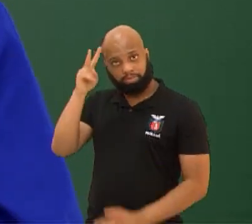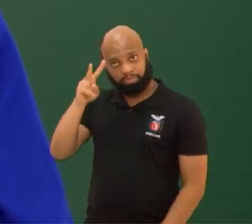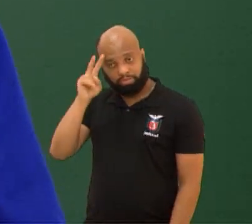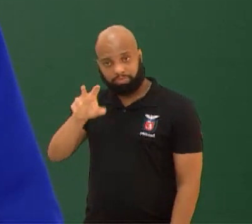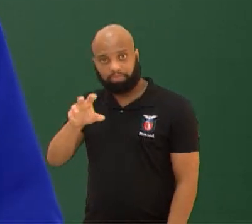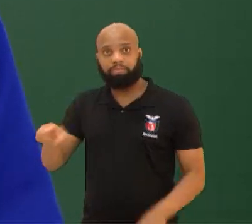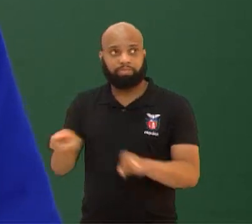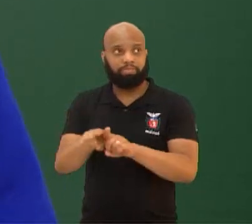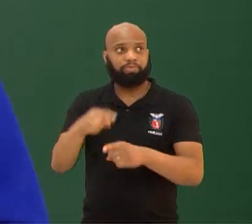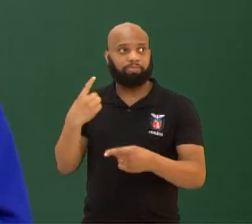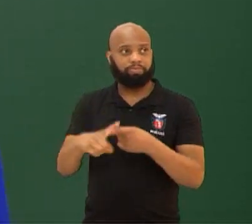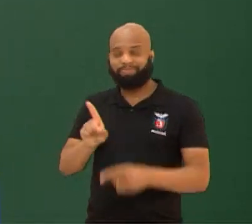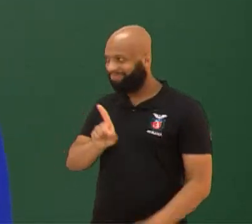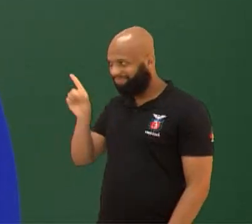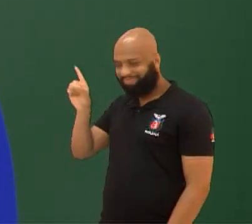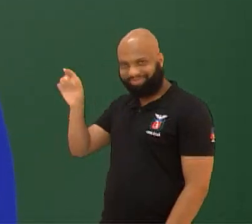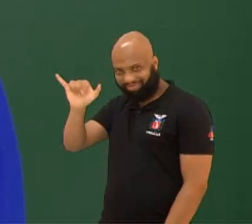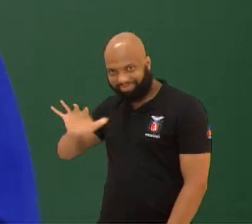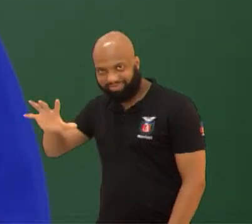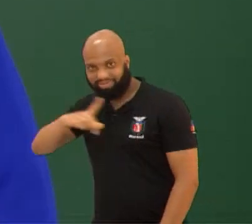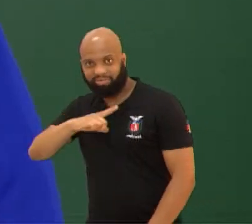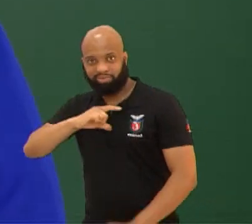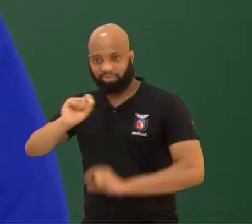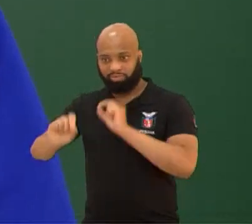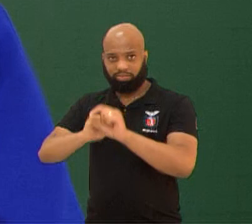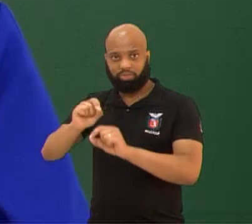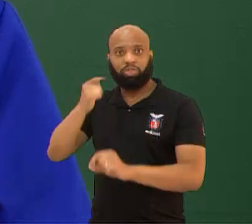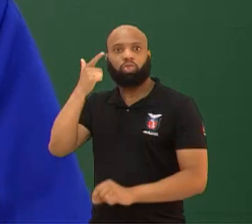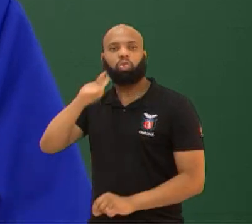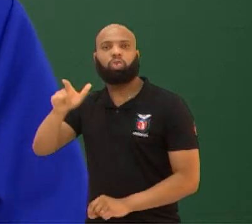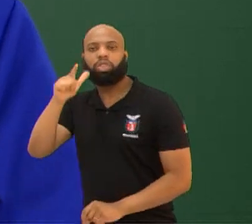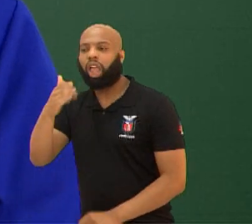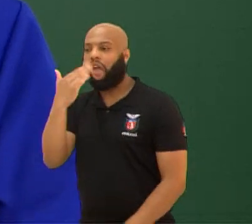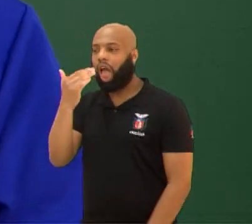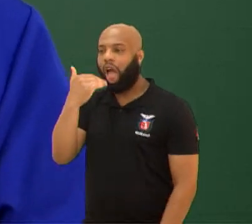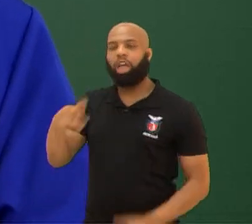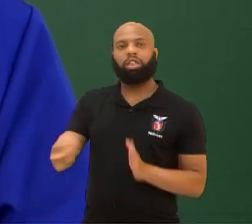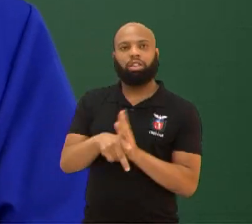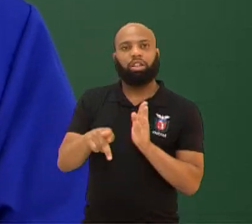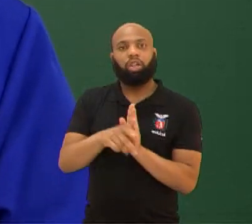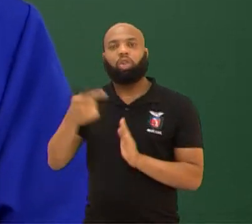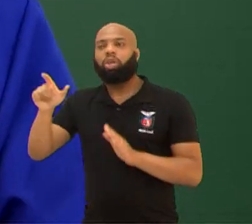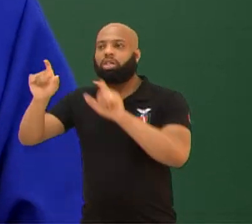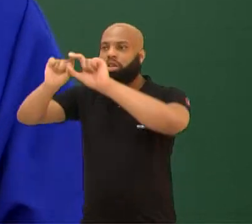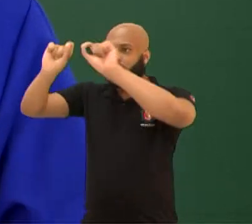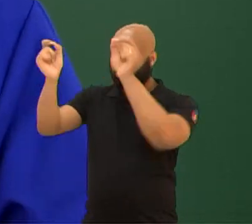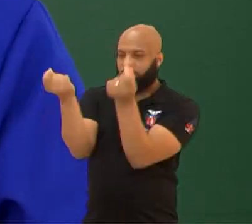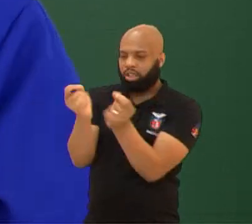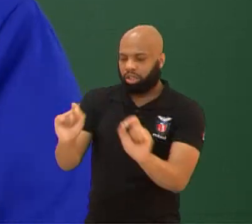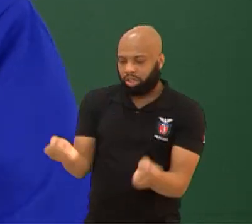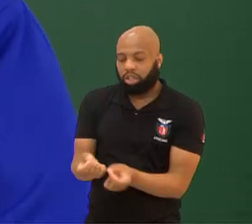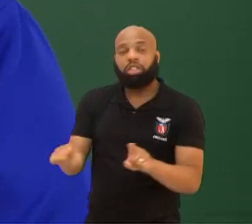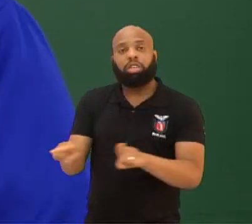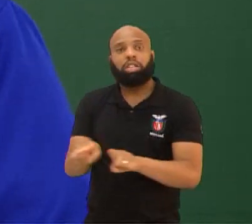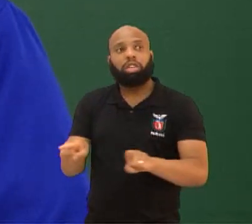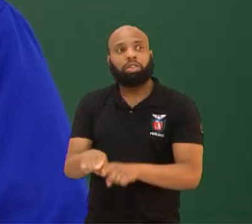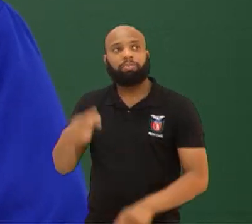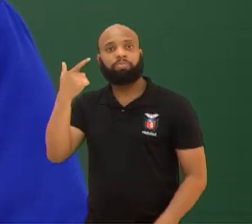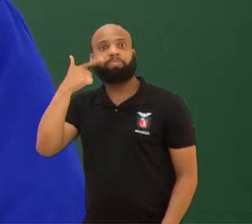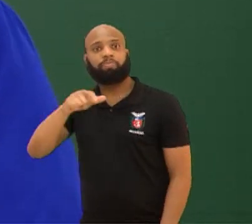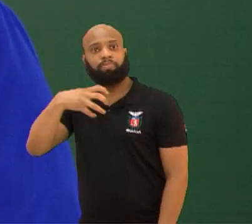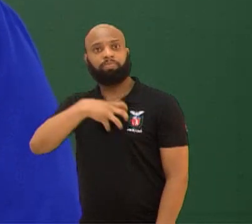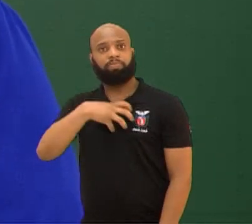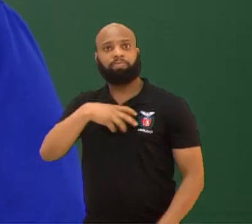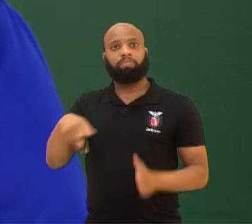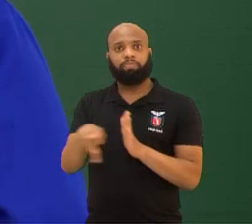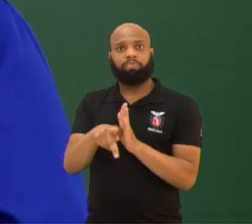ela é tanto heterótrofo quanto autótrofo. Ela se alimenta tanto a partir de outros organismos, como ela também vai